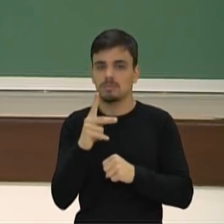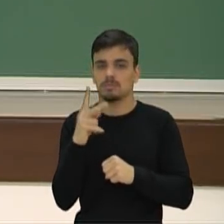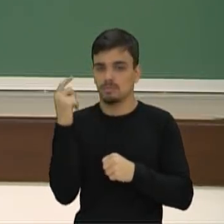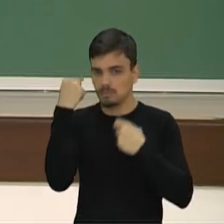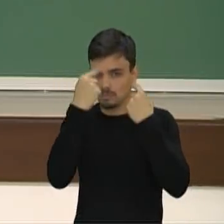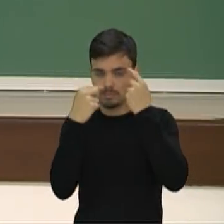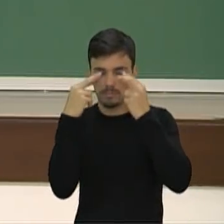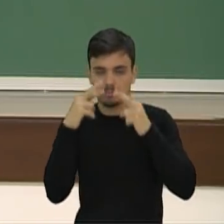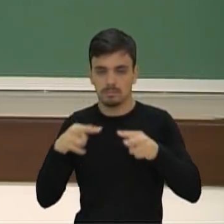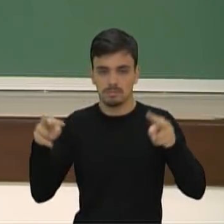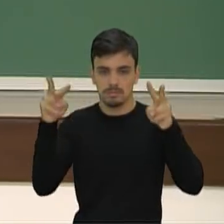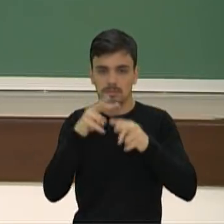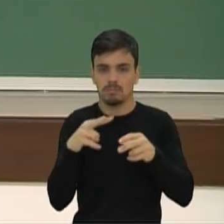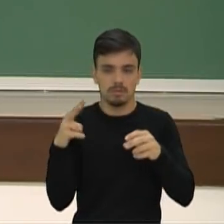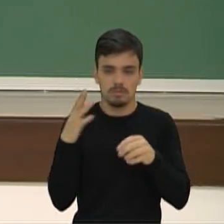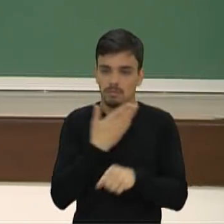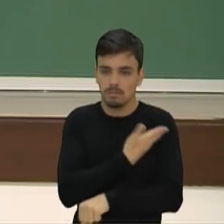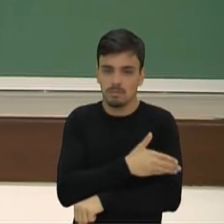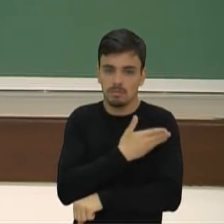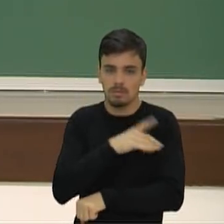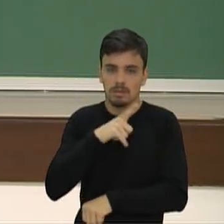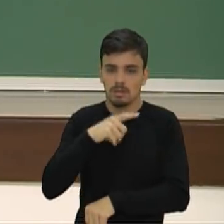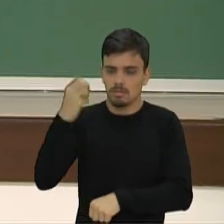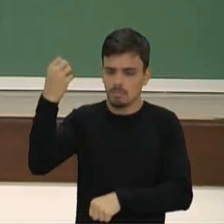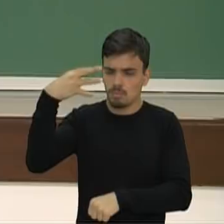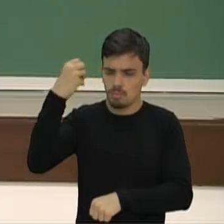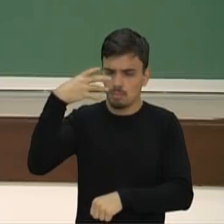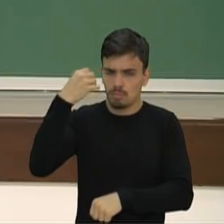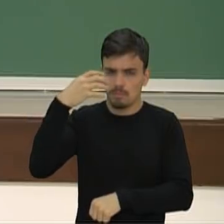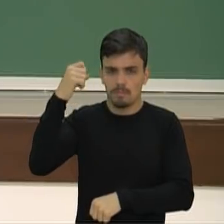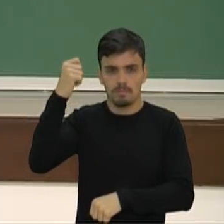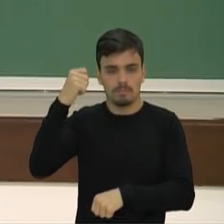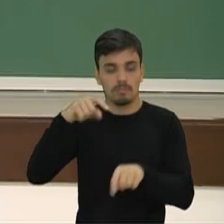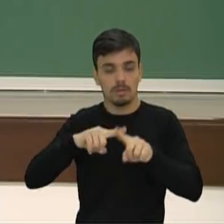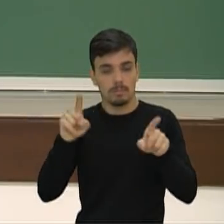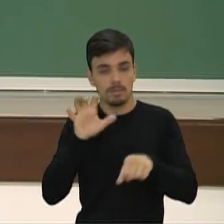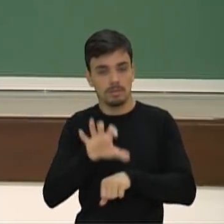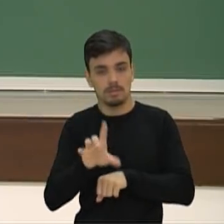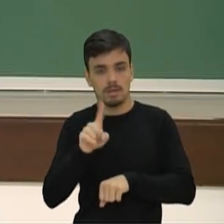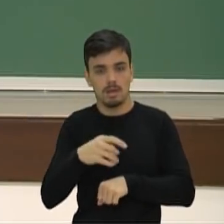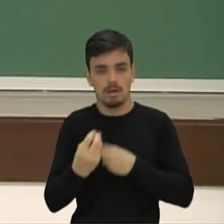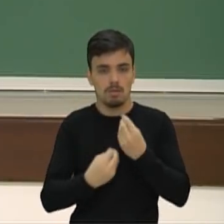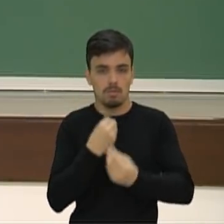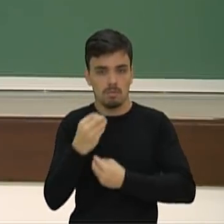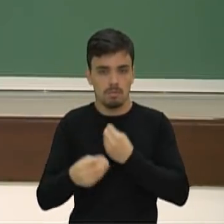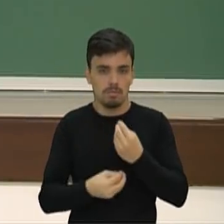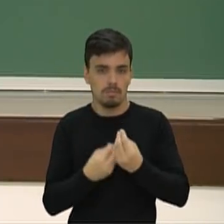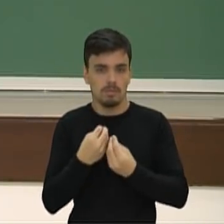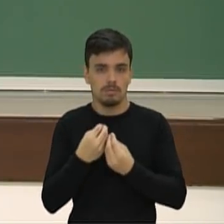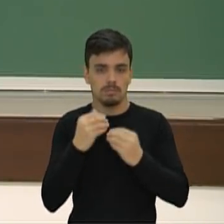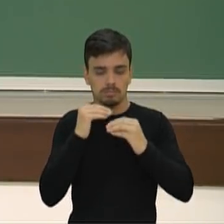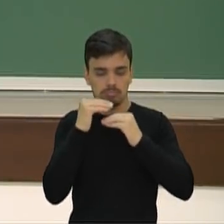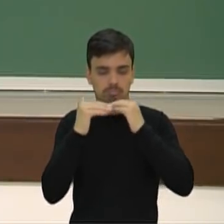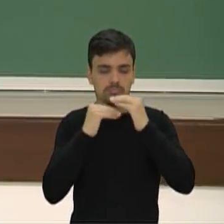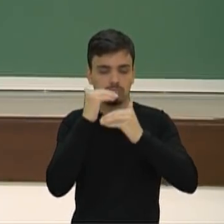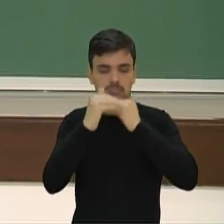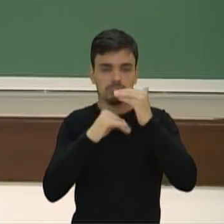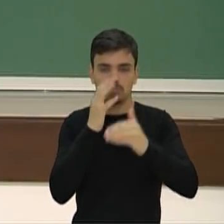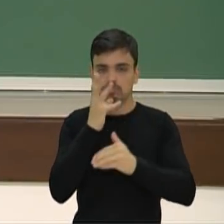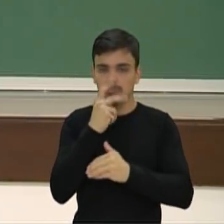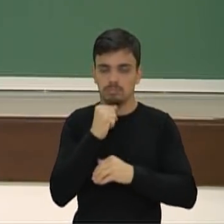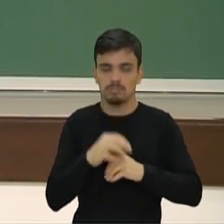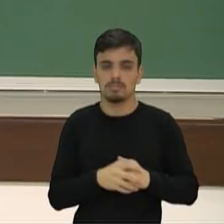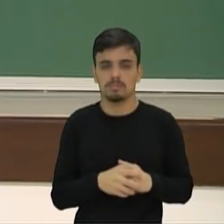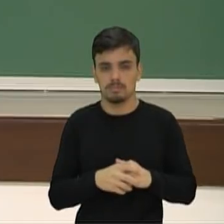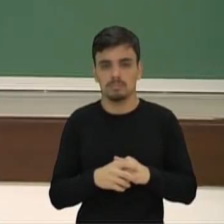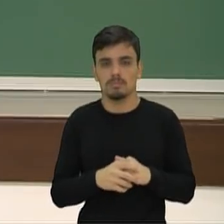mais acostumada a receber tanto fluxo luminoso. E assim, era uma forma que você tinha de estar evidenciando essas circunstâncias ali.